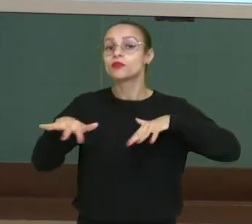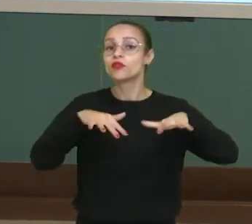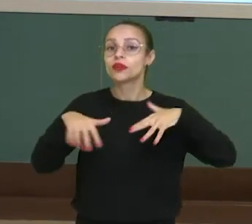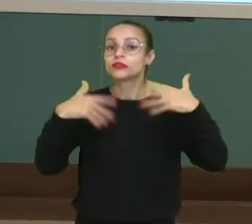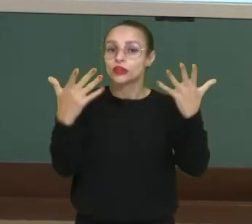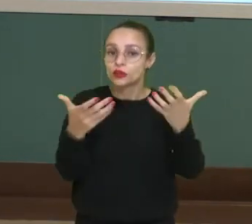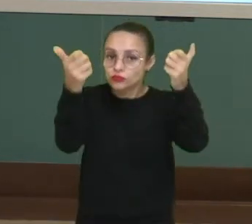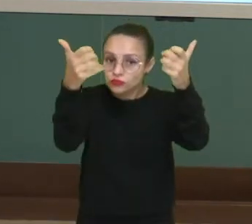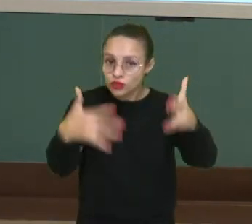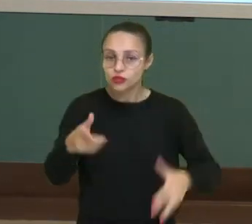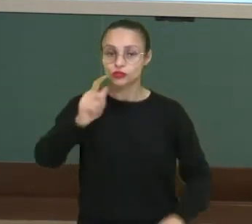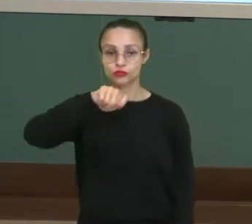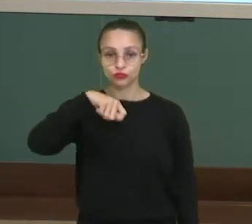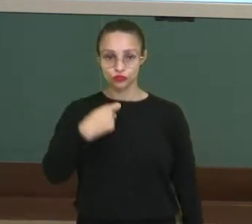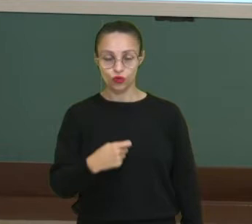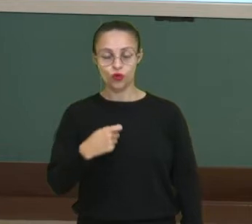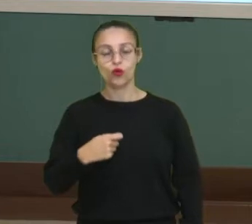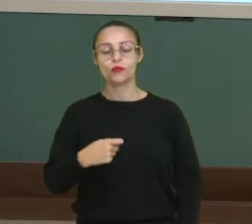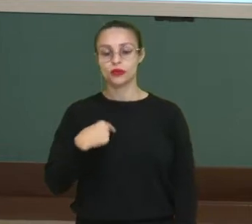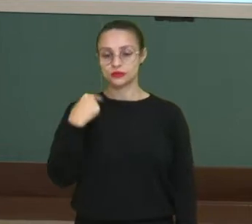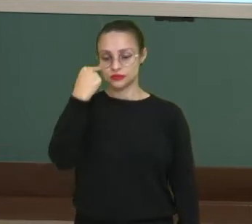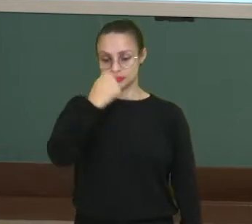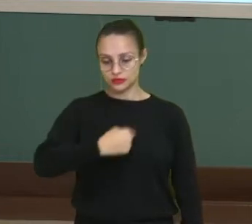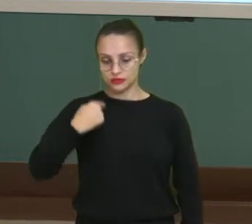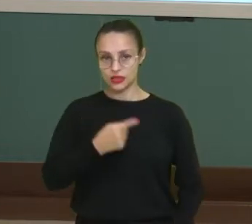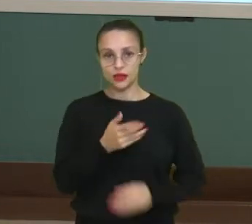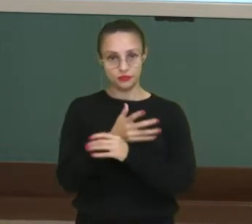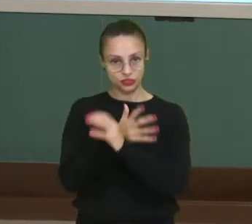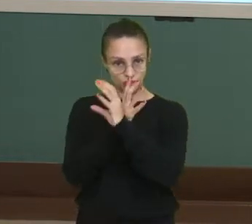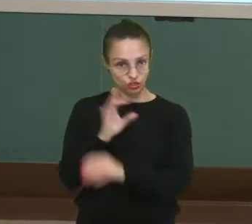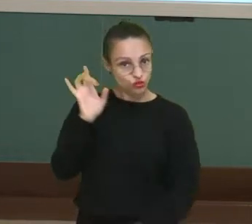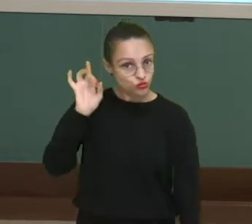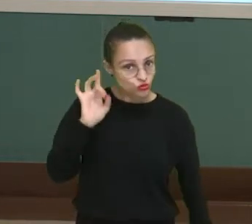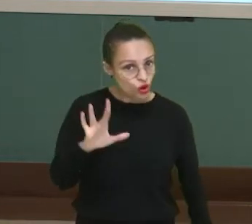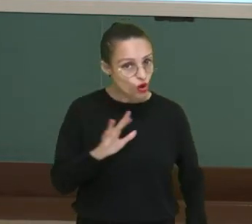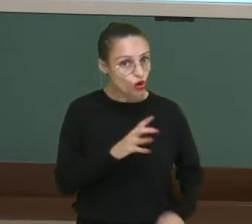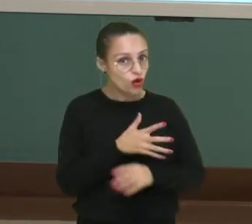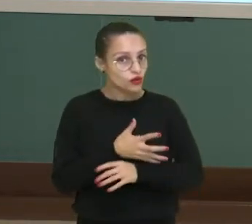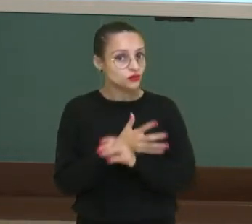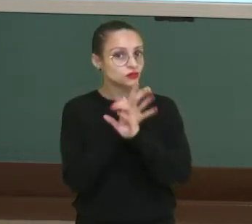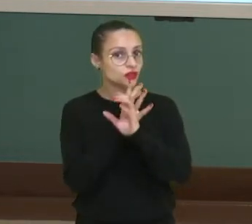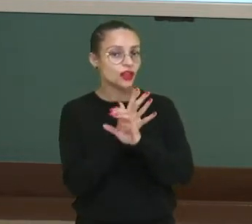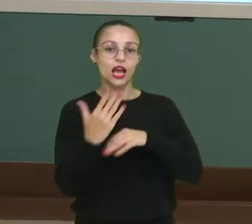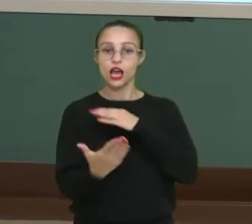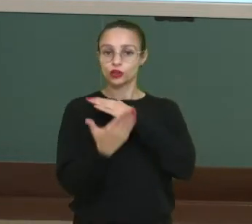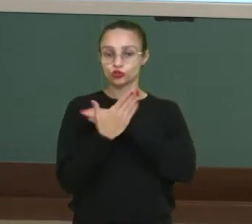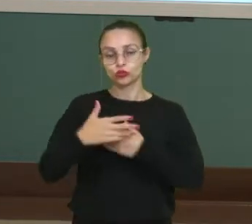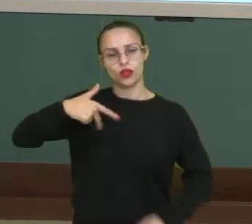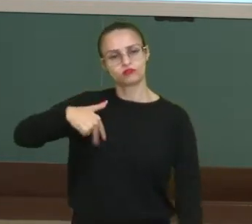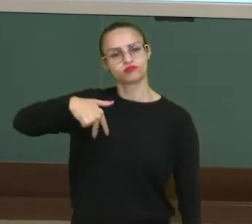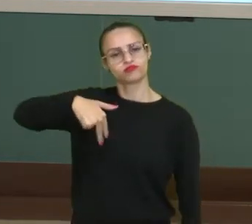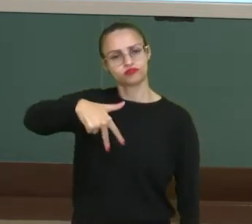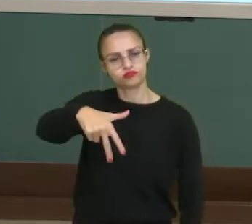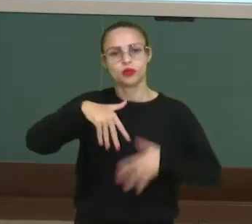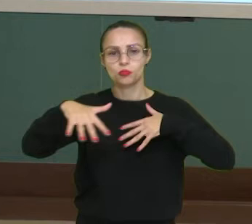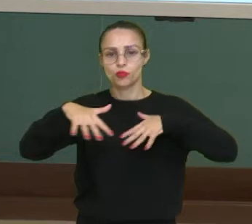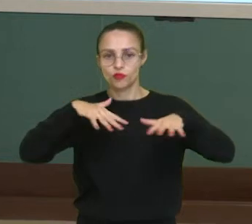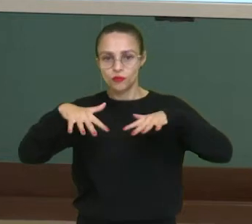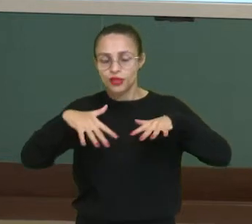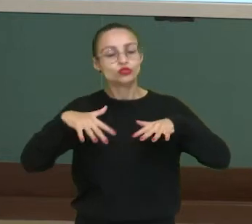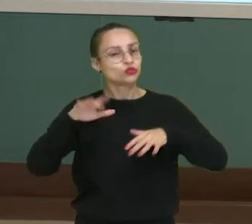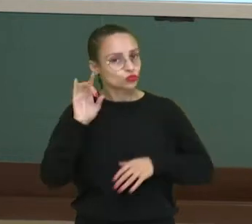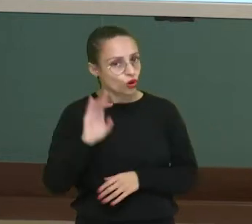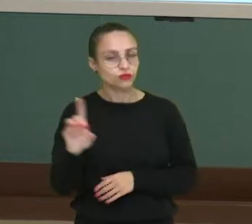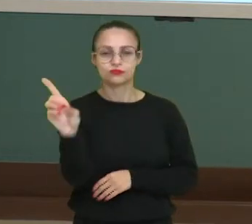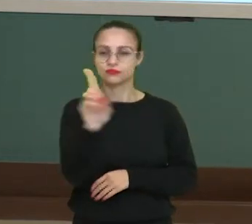do sistema esquelético, não pense só nos ossos para ajudar no movimento do corpo, mas